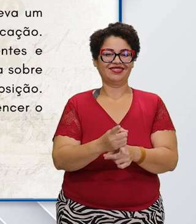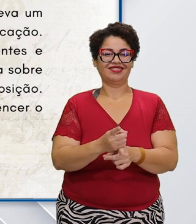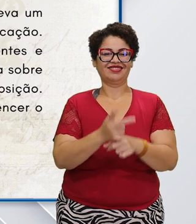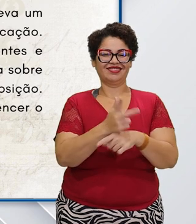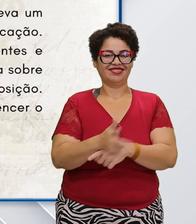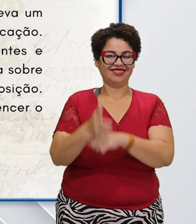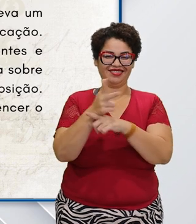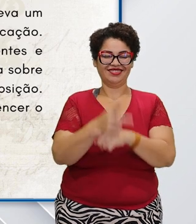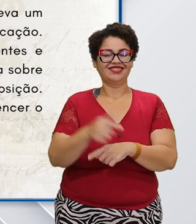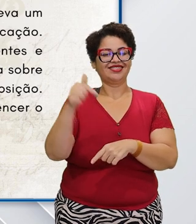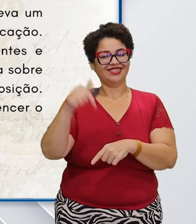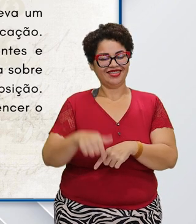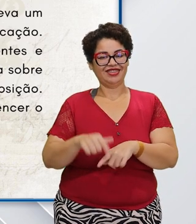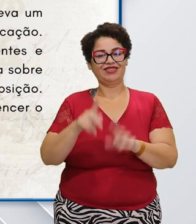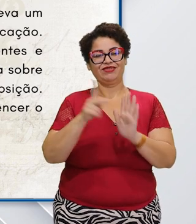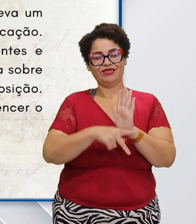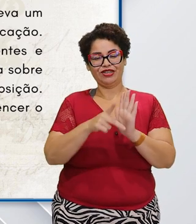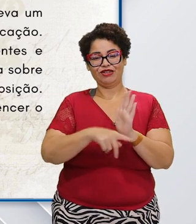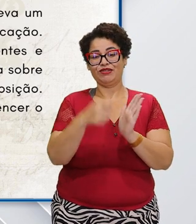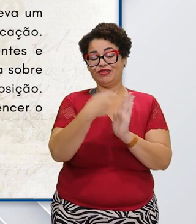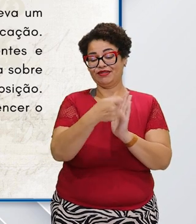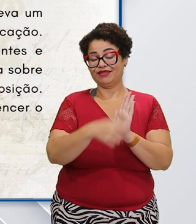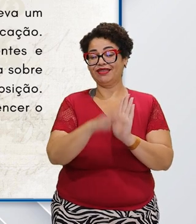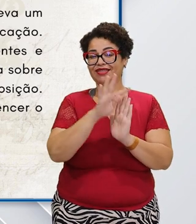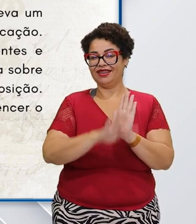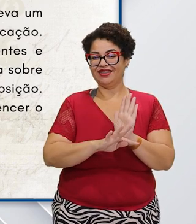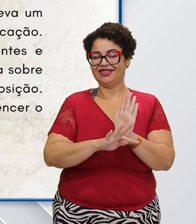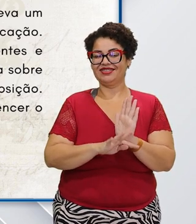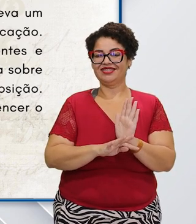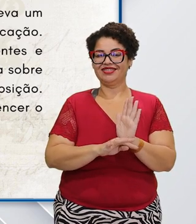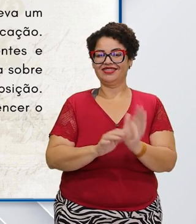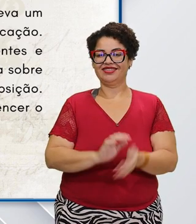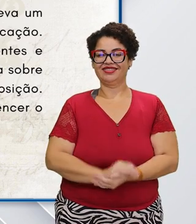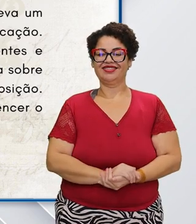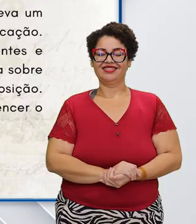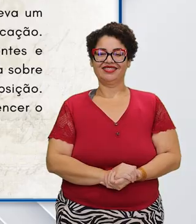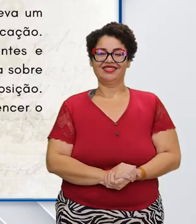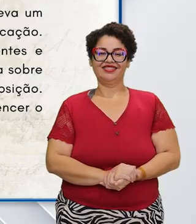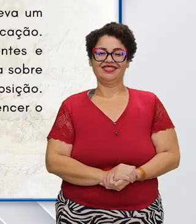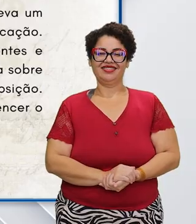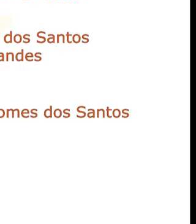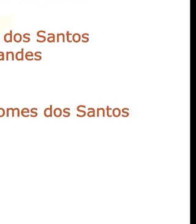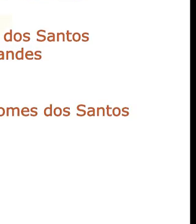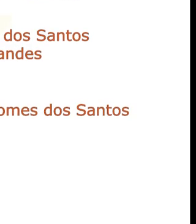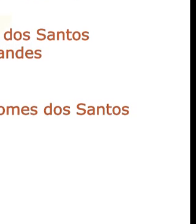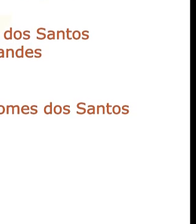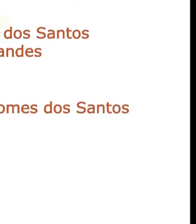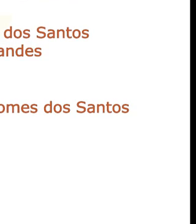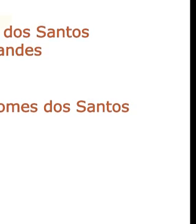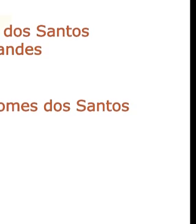e até o nosso próximo vídeo aqui no projeto produção de texto em rede